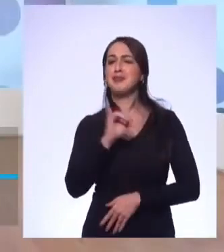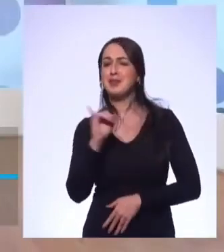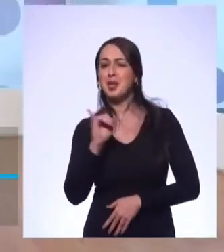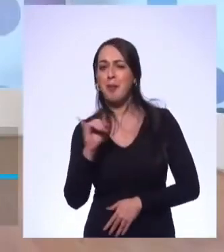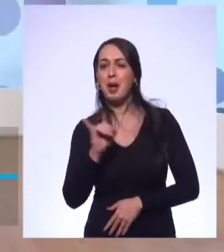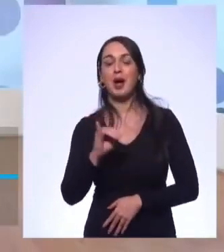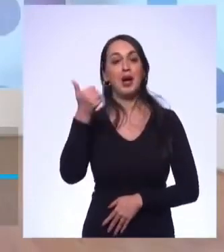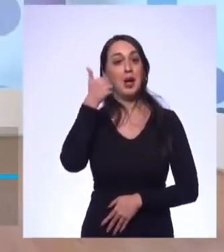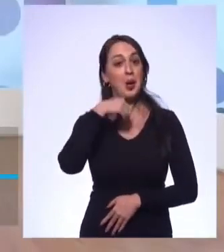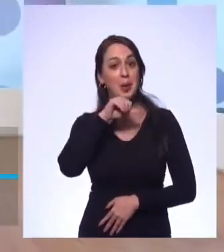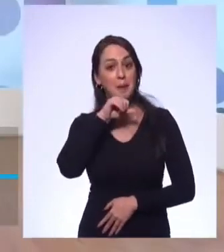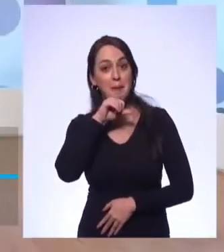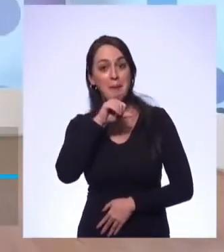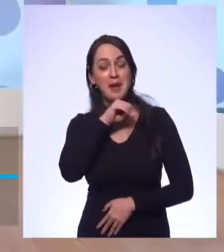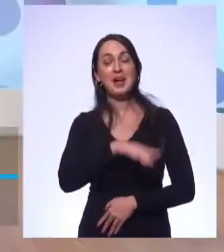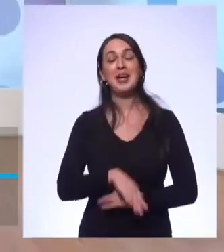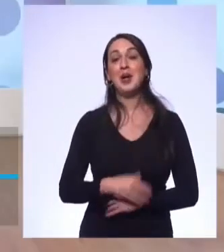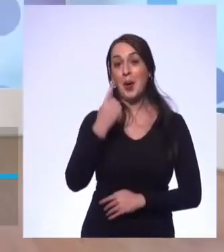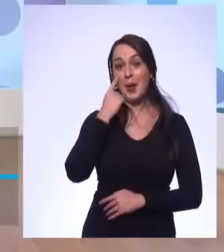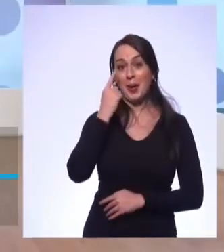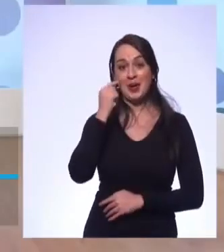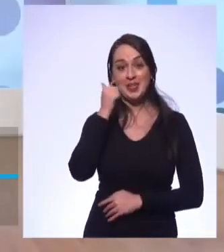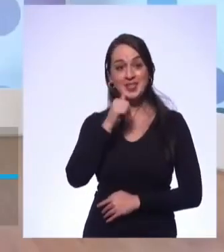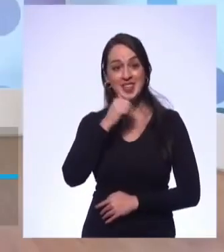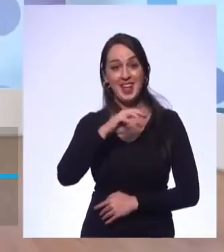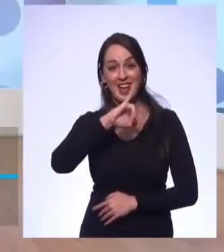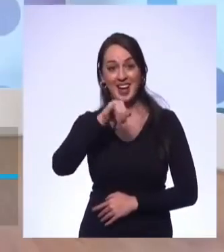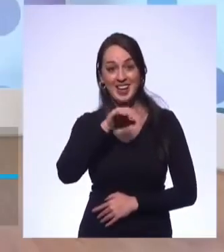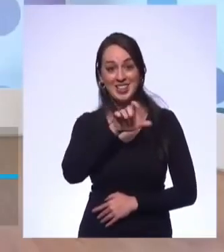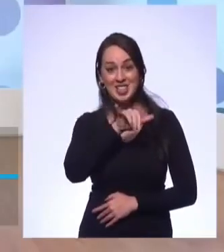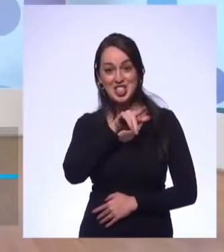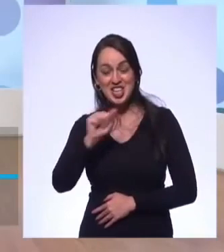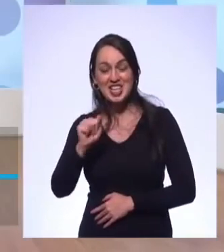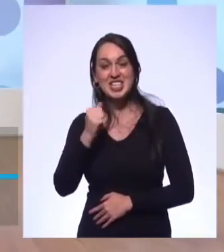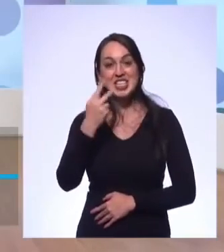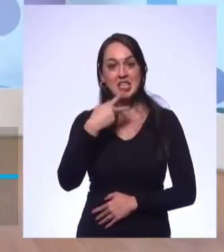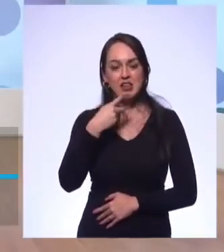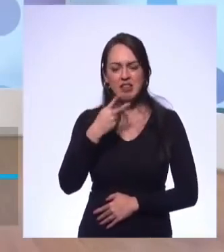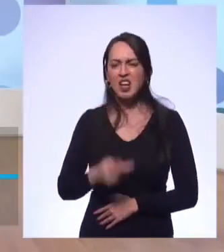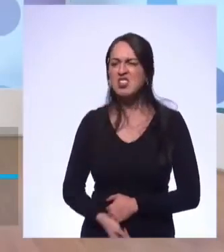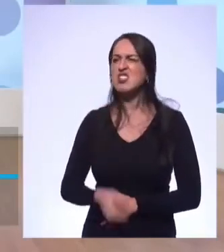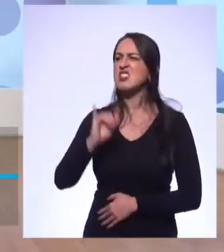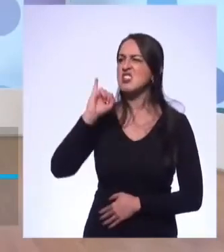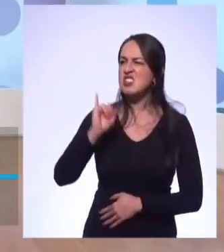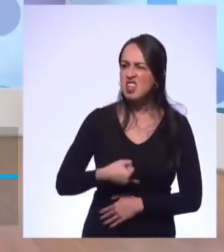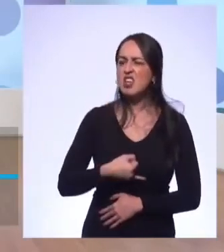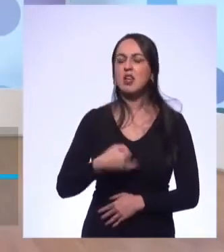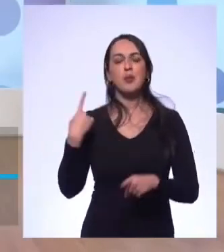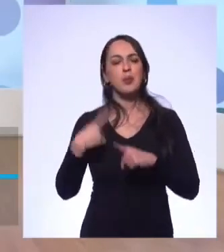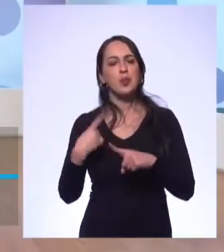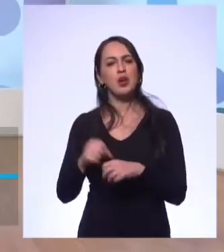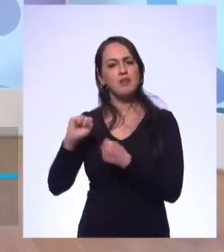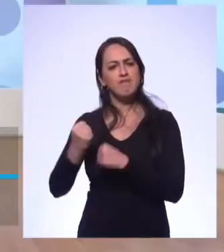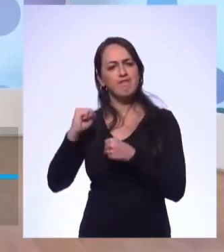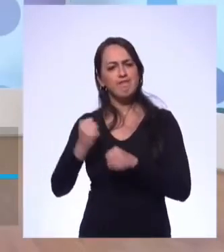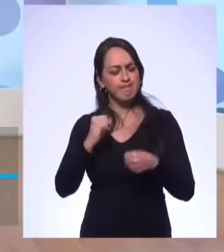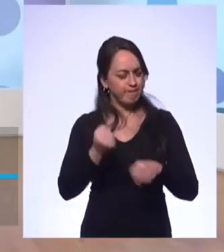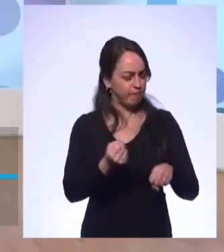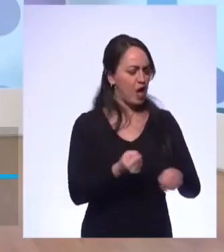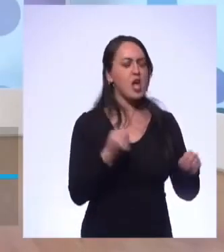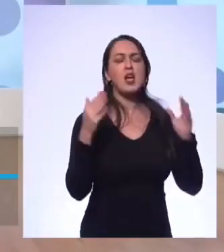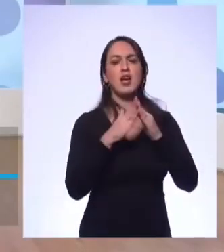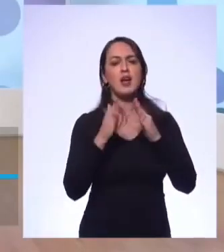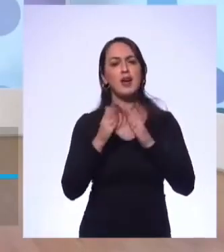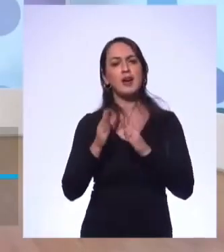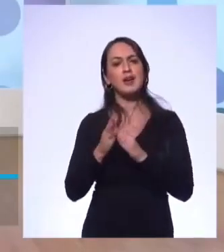falar aqui, não Olha vou deixar a gravado. Jéssica colocou assim, sim, porque sujaram a casa que eu tinha acabado de varrer. Boa. Reclame,